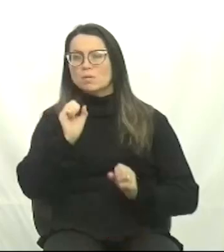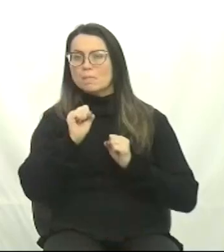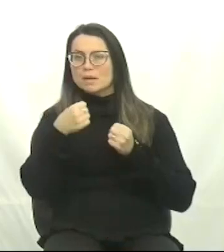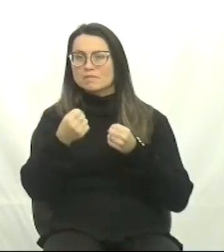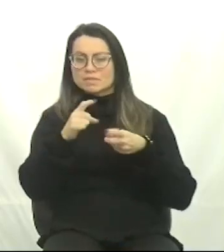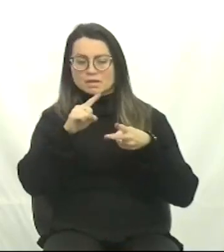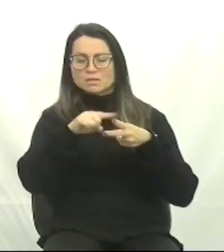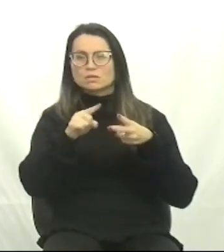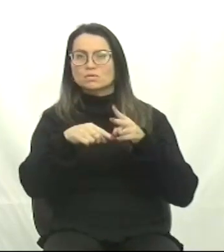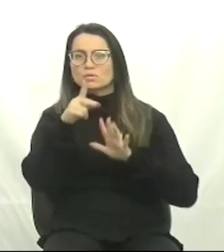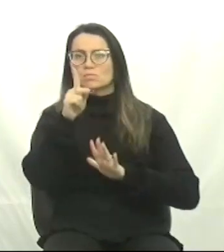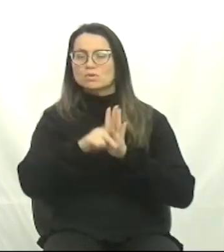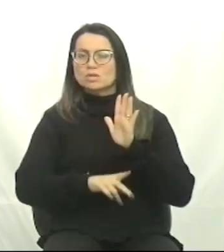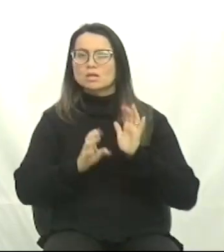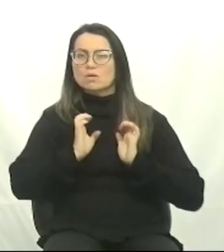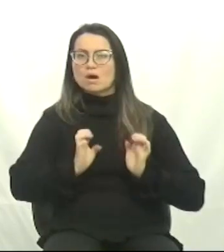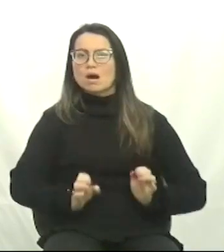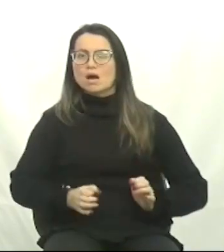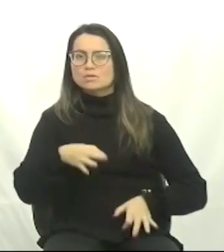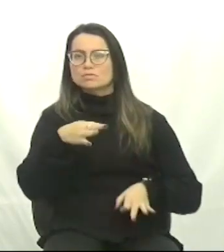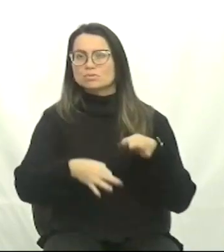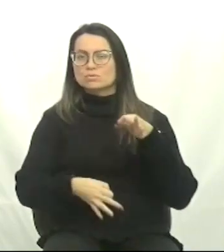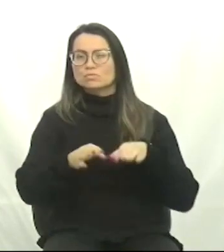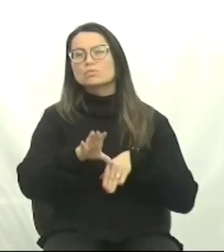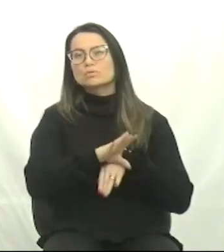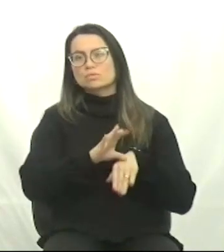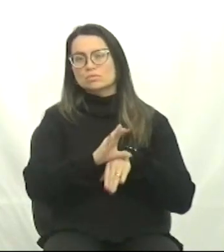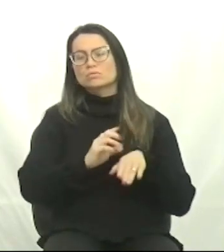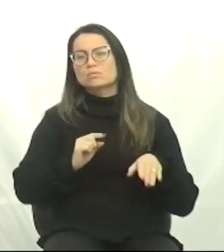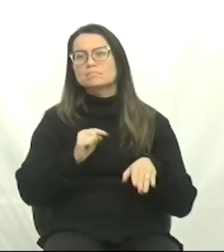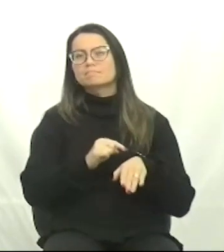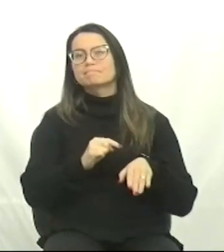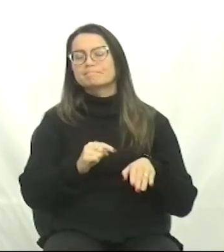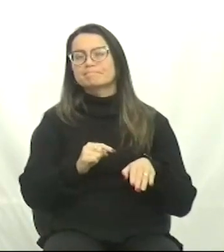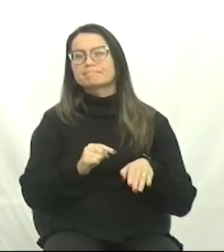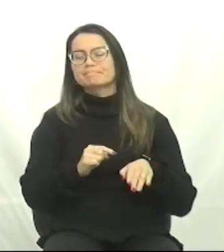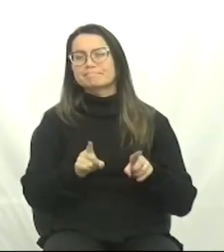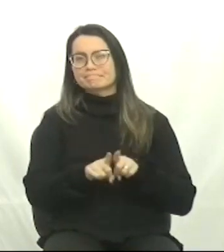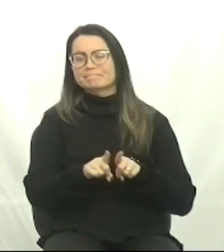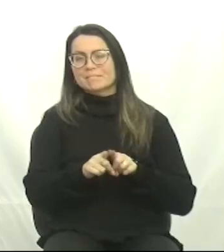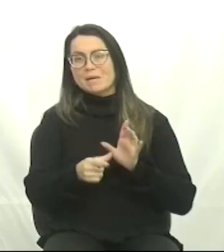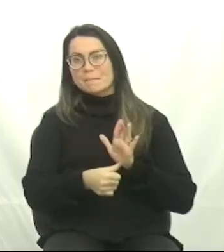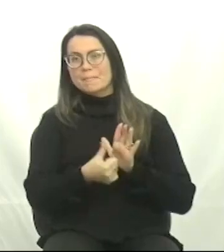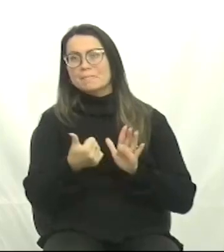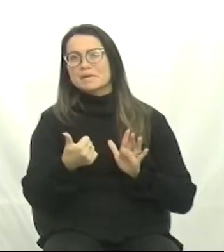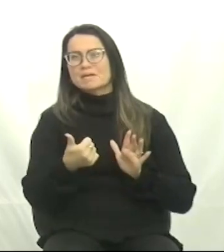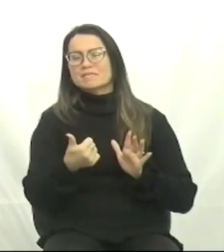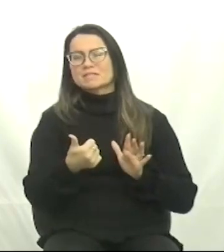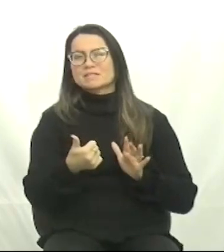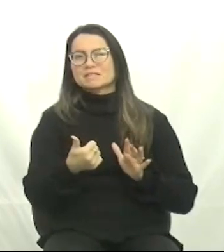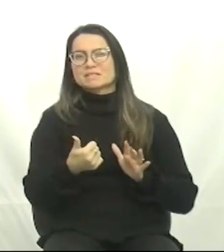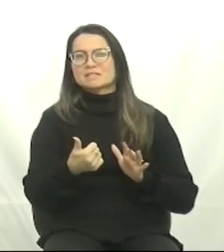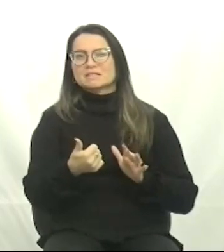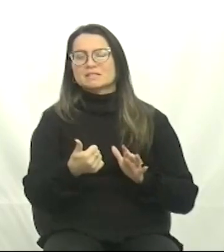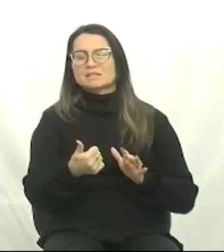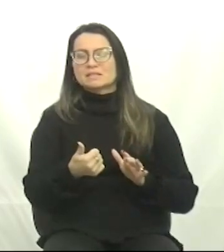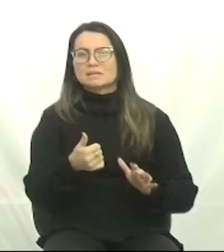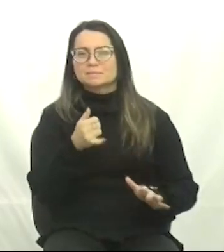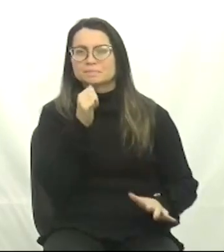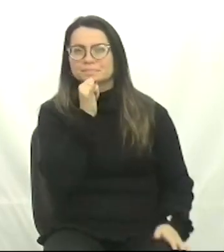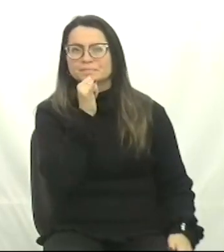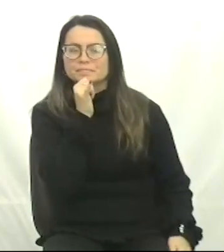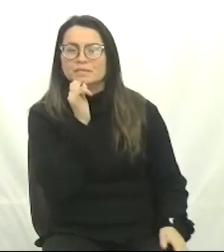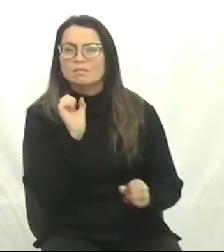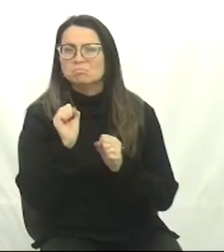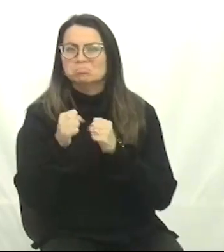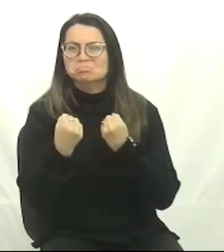éticos, justos e constitucionais. E pela primeira vez, veja bem, não há demérito nenhum de fazer essas defesas,